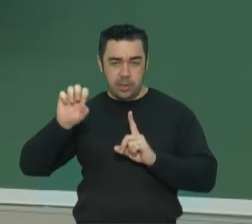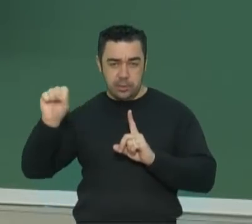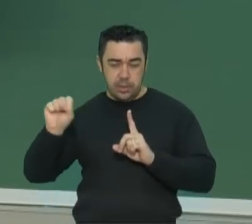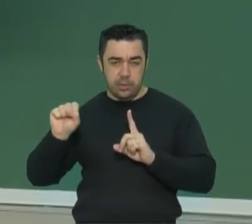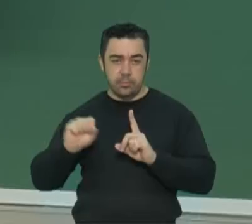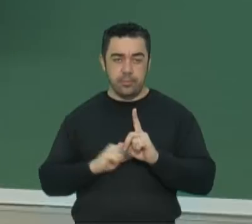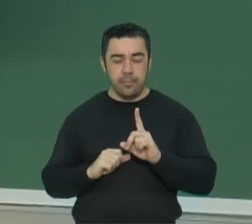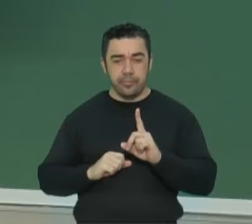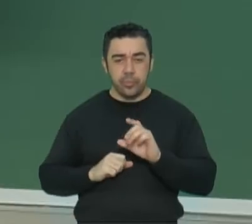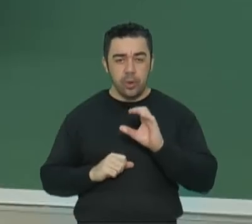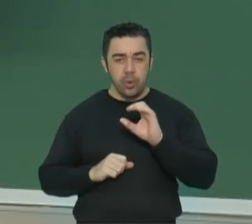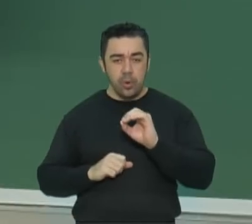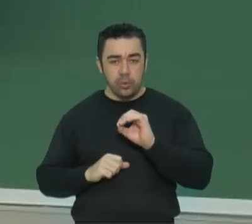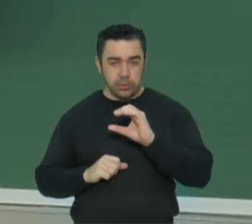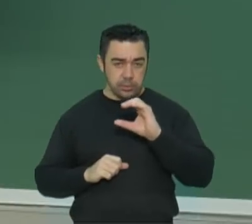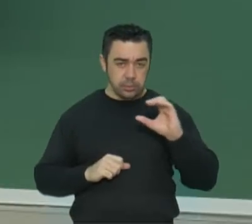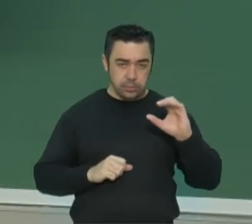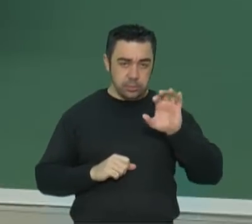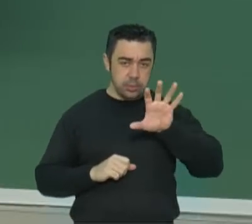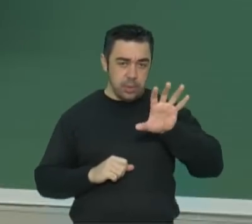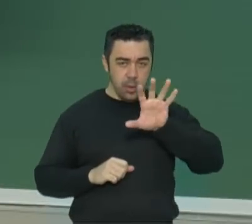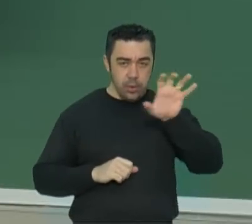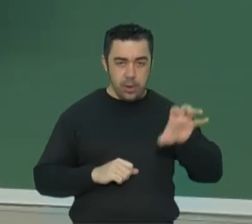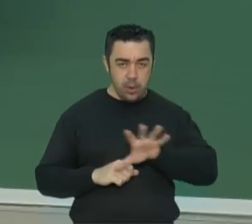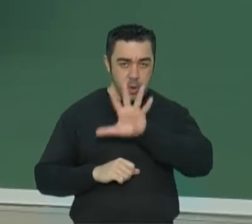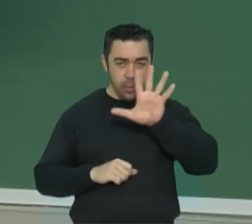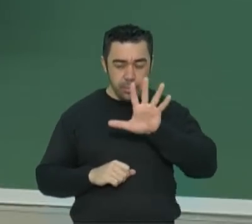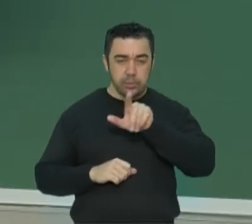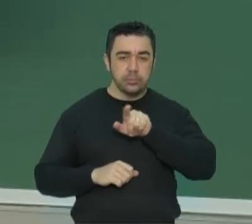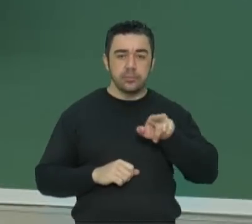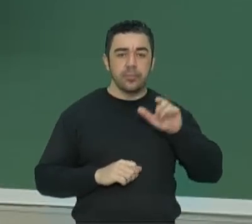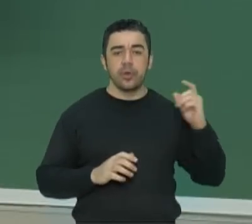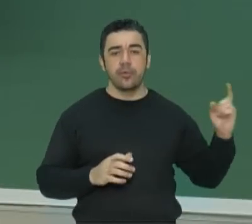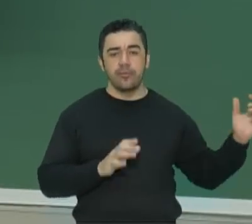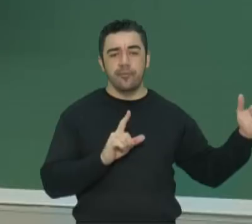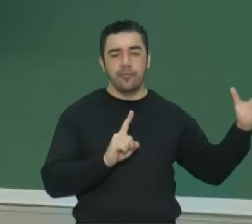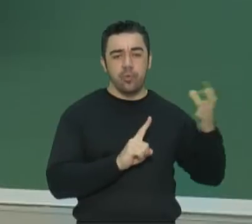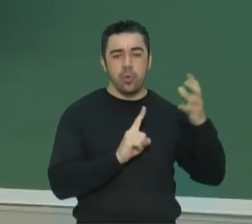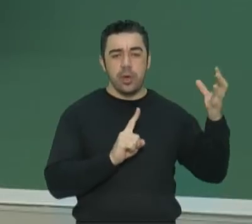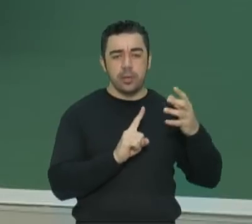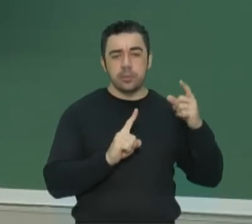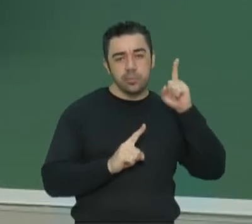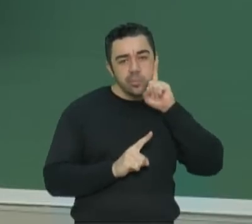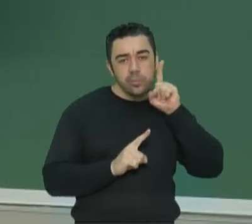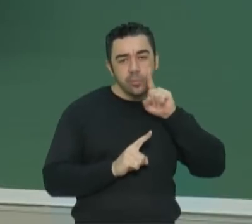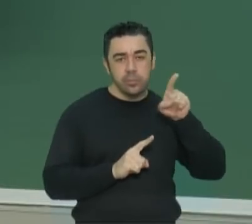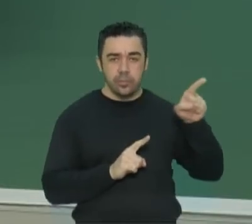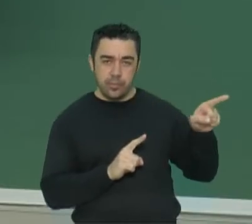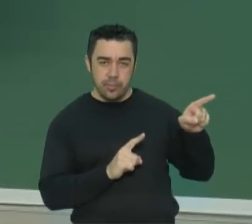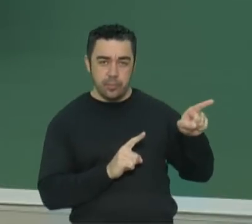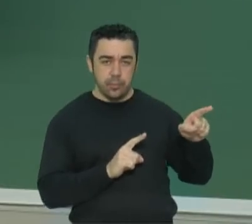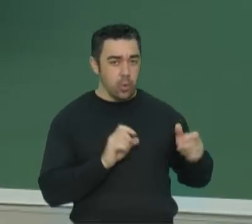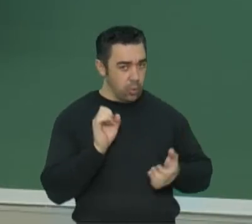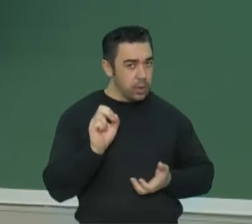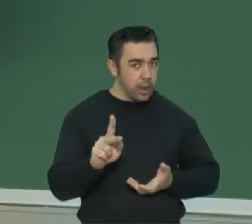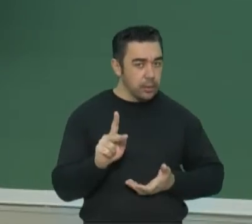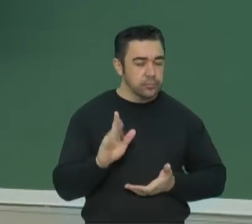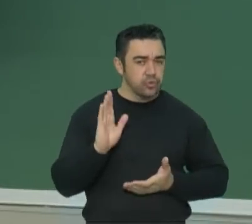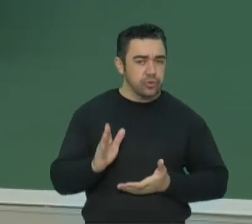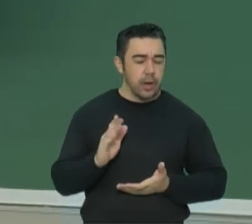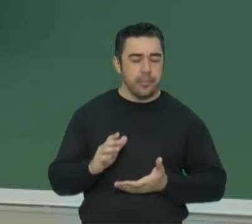países da Europa Ocidental ficariam mais sob influência dos Estados Unidos. Ok? Ponto